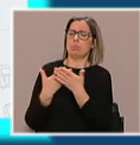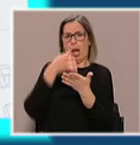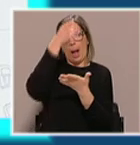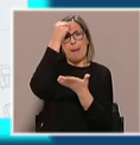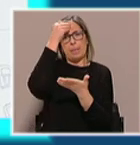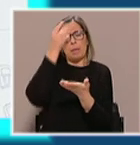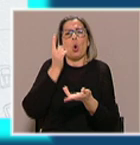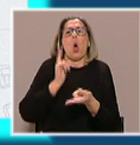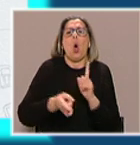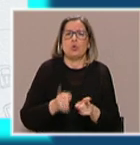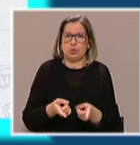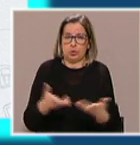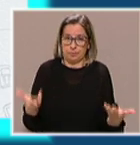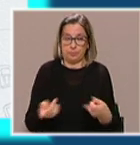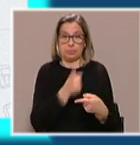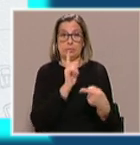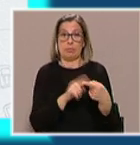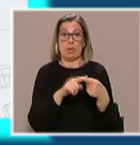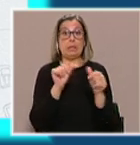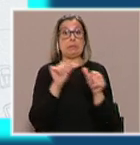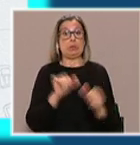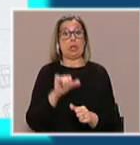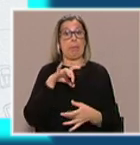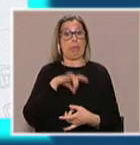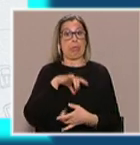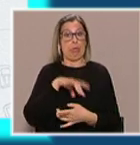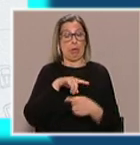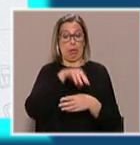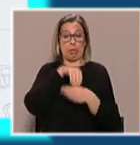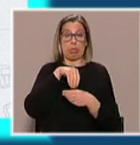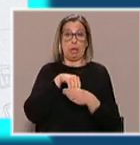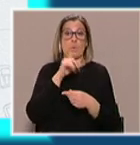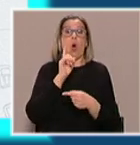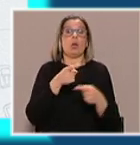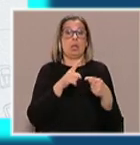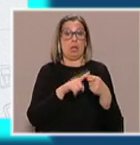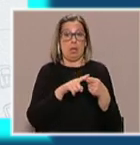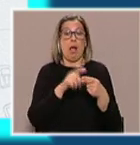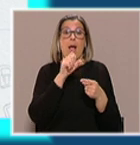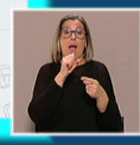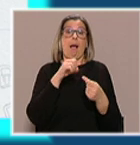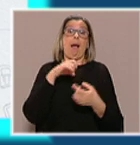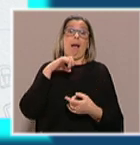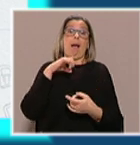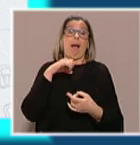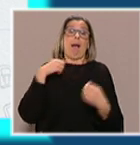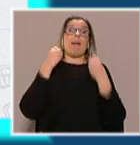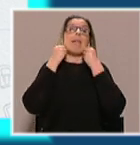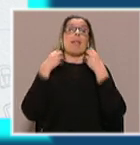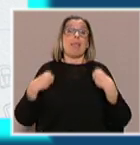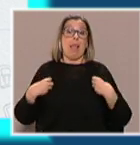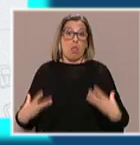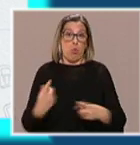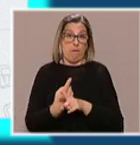momento? Que o sistema endócrino é constituído por glândulas endócrinas. Daí, endócrino